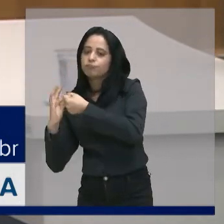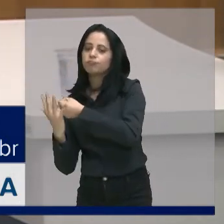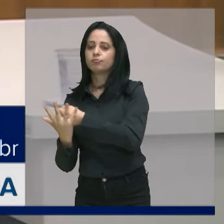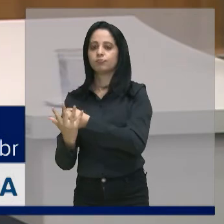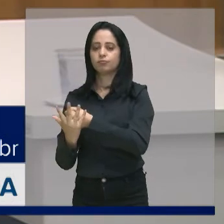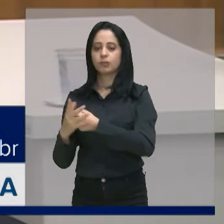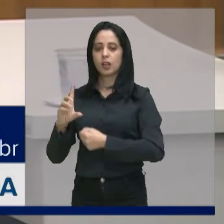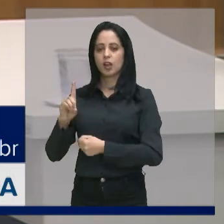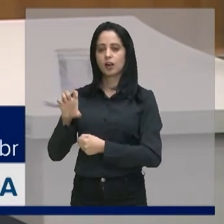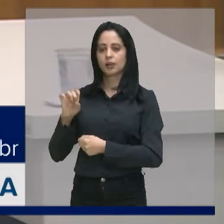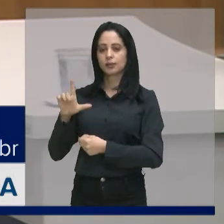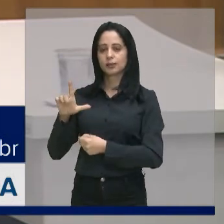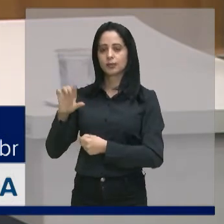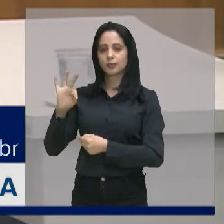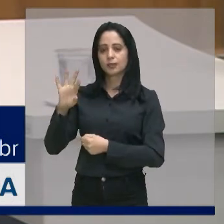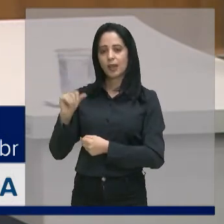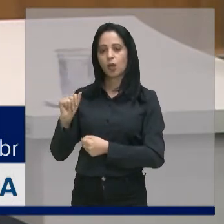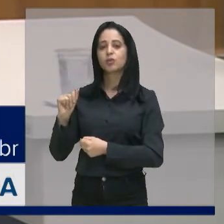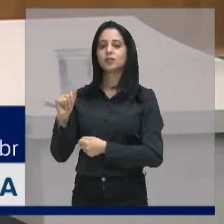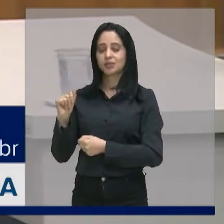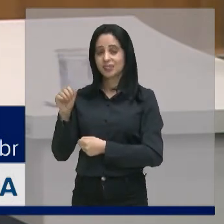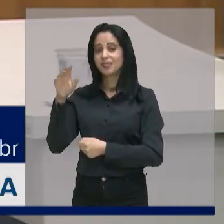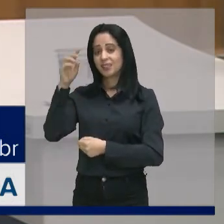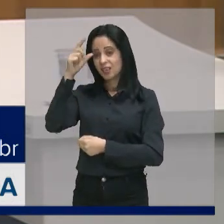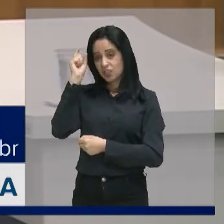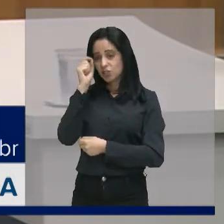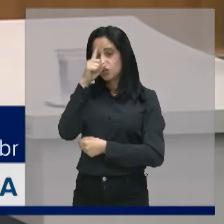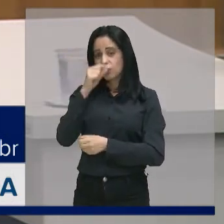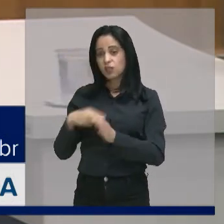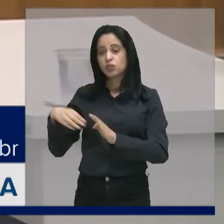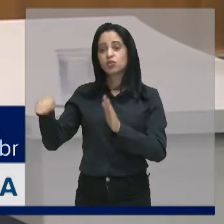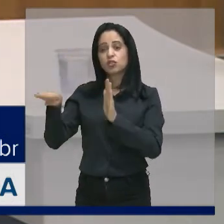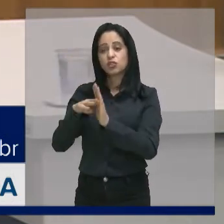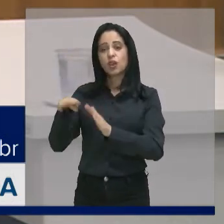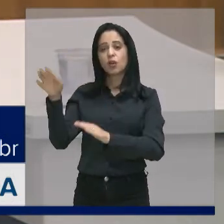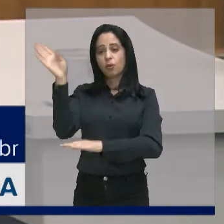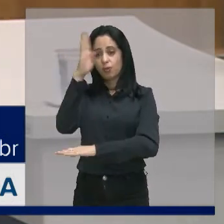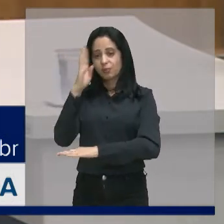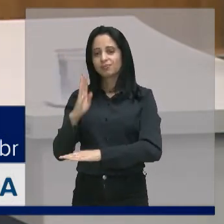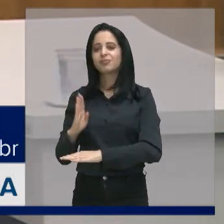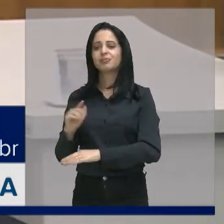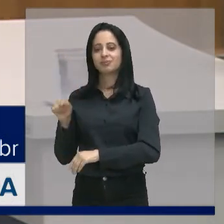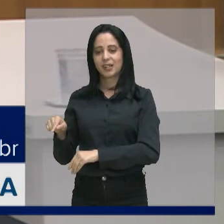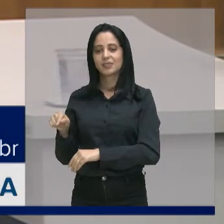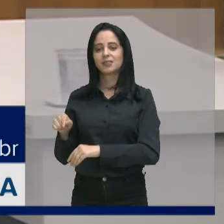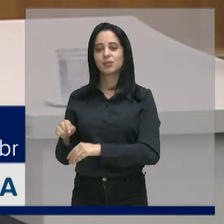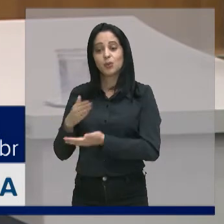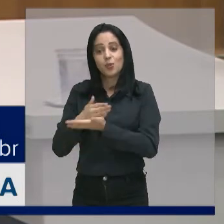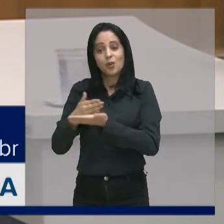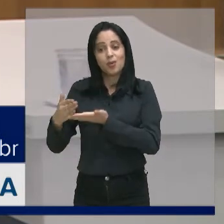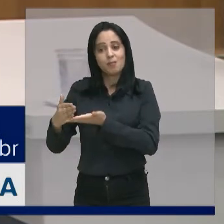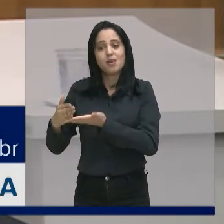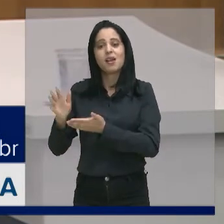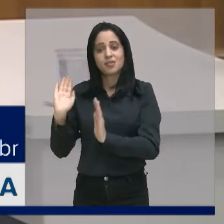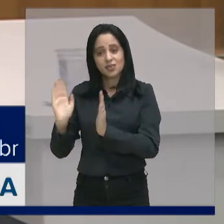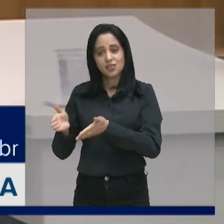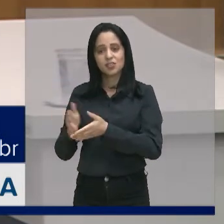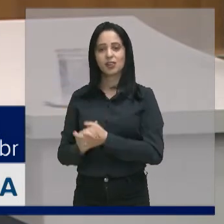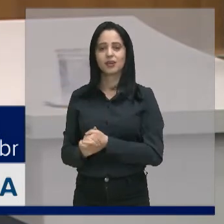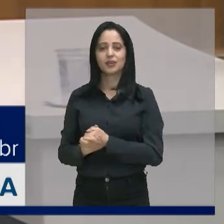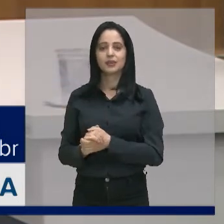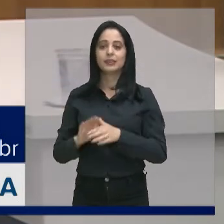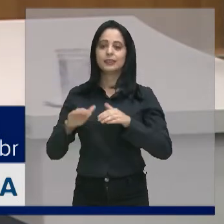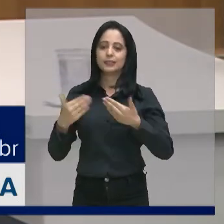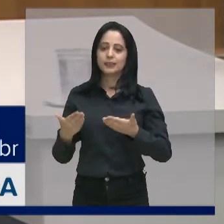nos Estados Unidos, na Europa, ela chegou agora no Brasil, está começando a ter casos no Brasil. Então, acho que a gente não pode